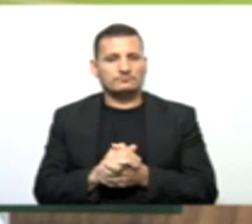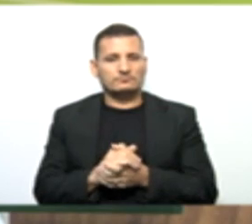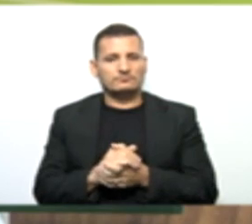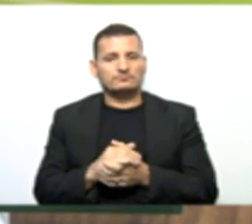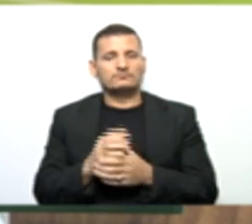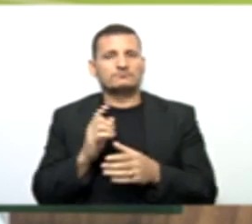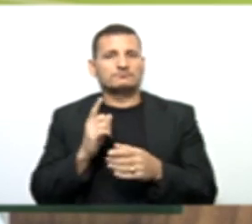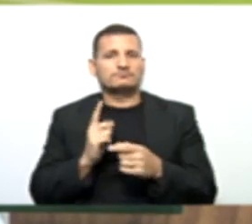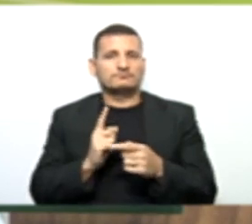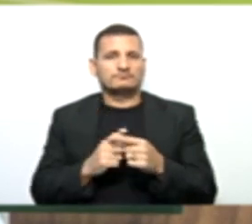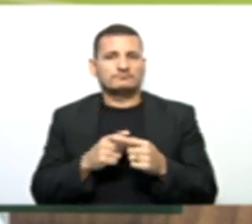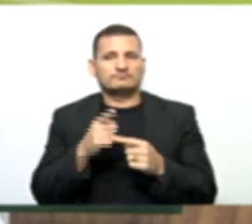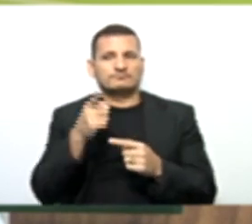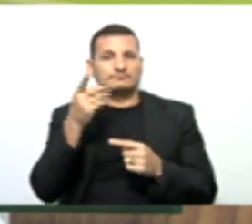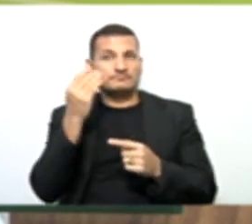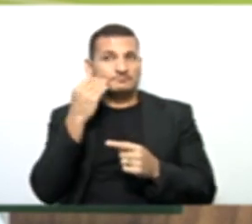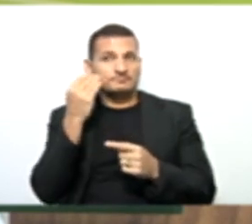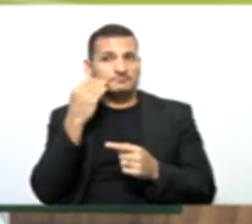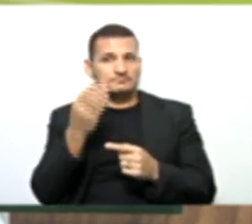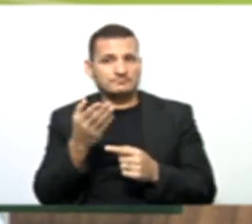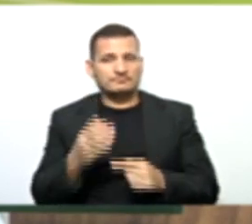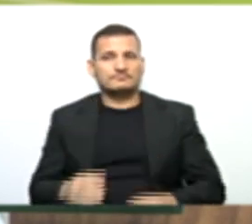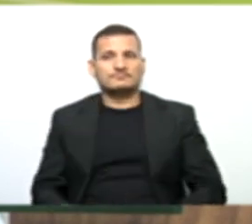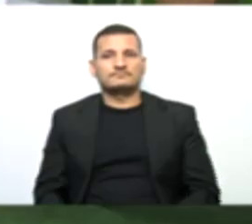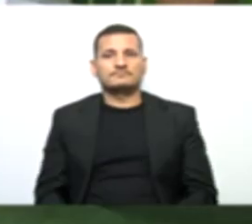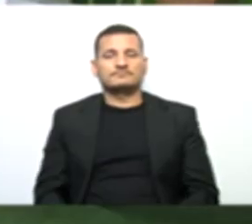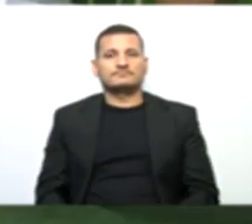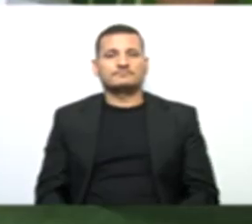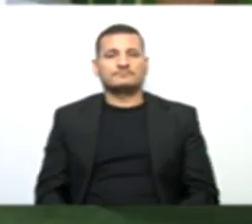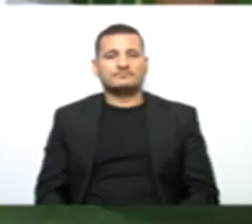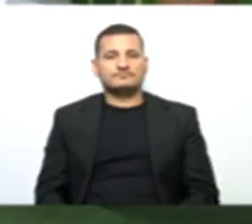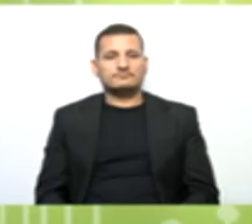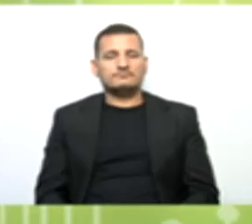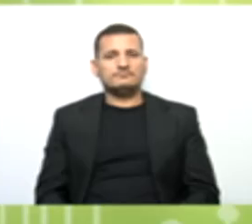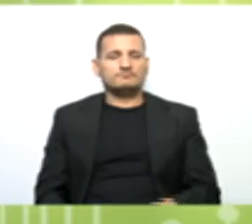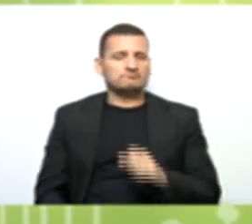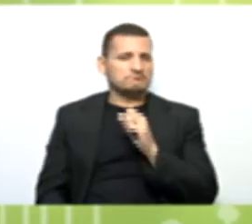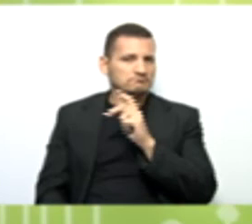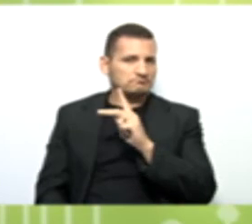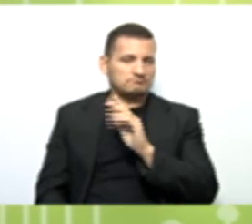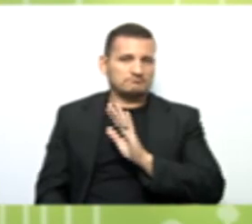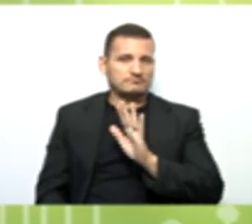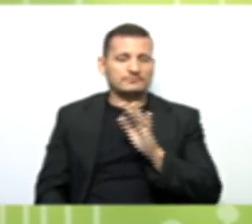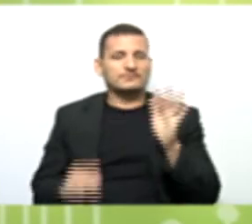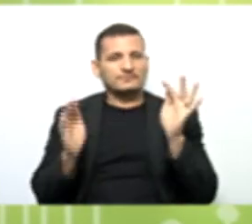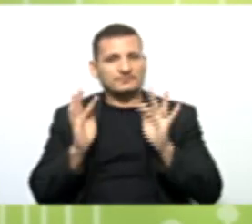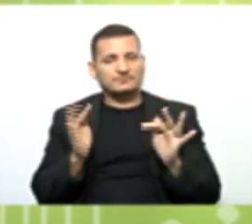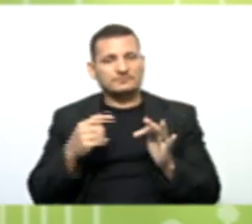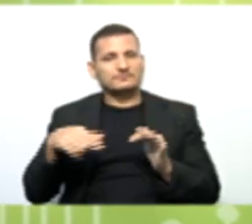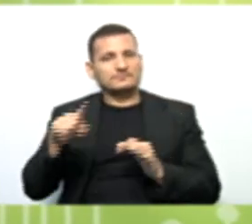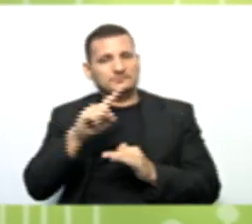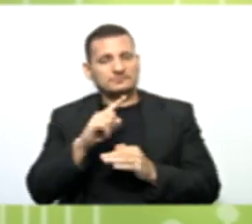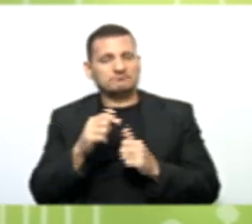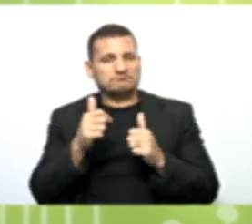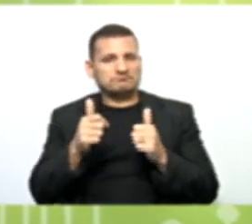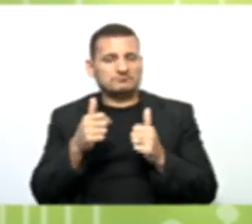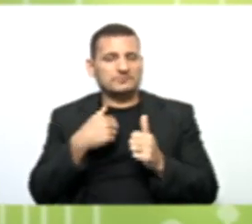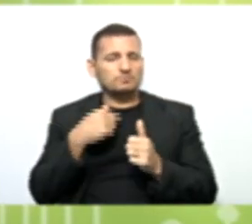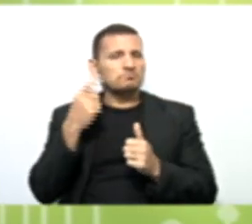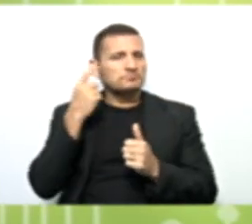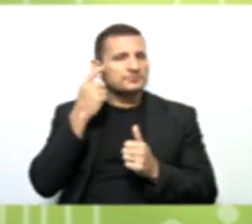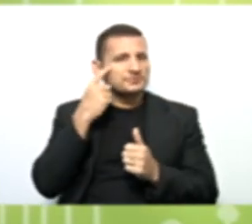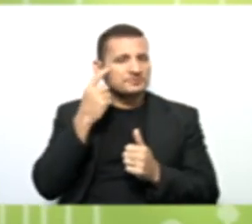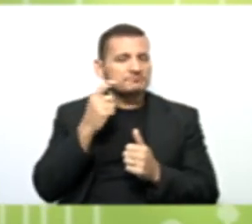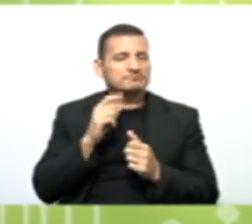porque, por ter tentado. É isso aí, professor. Fiquei feliz com a participação de vocês, viu, pessoal? Achei que mais ninguém